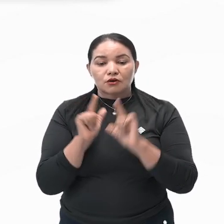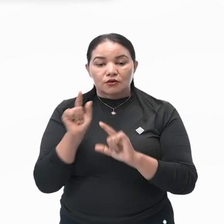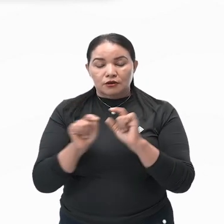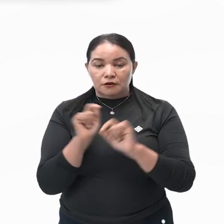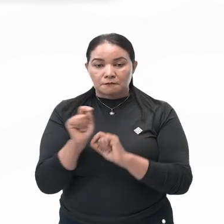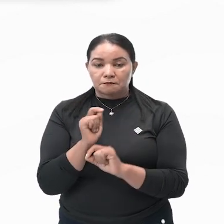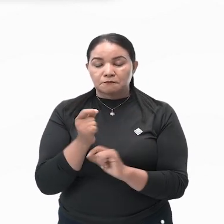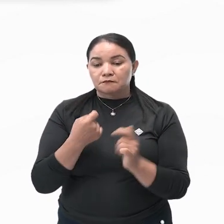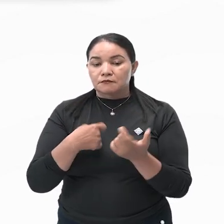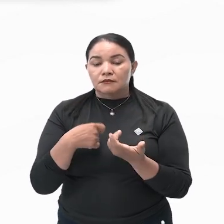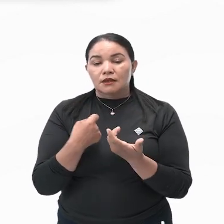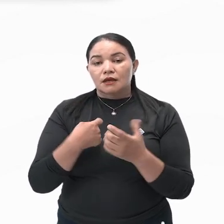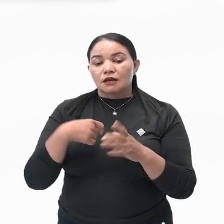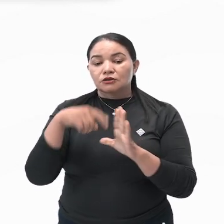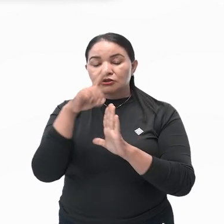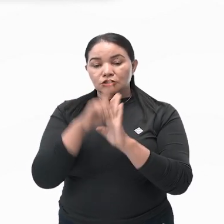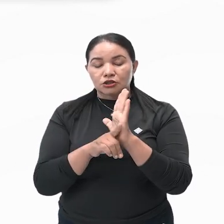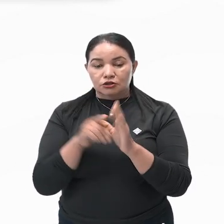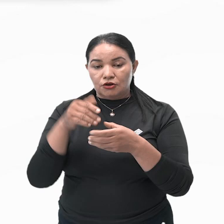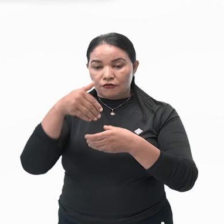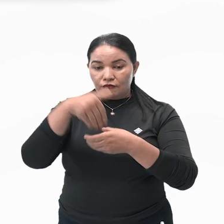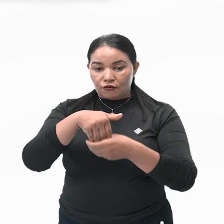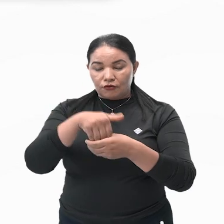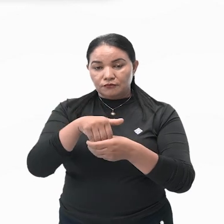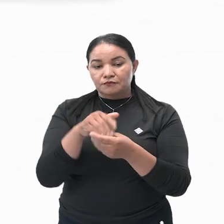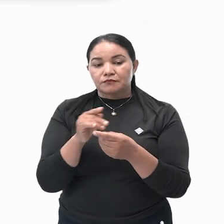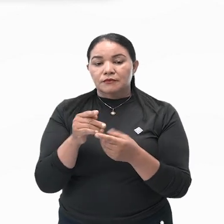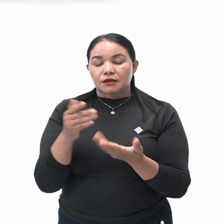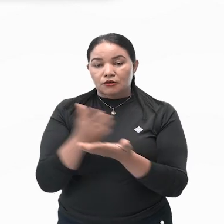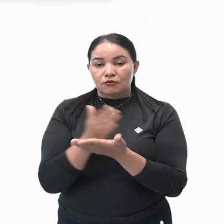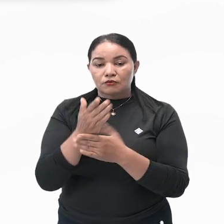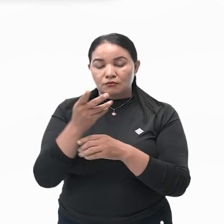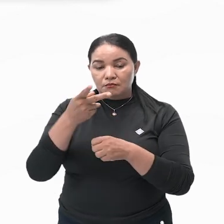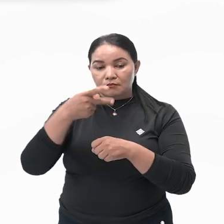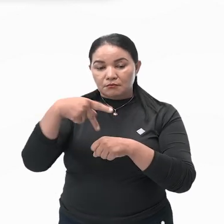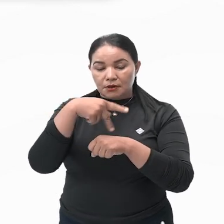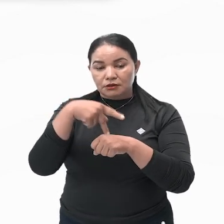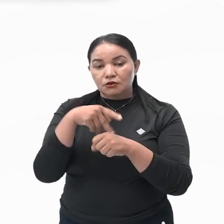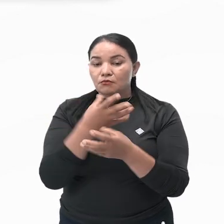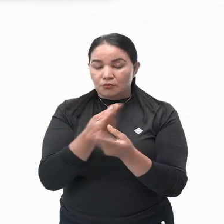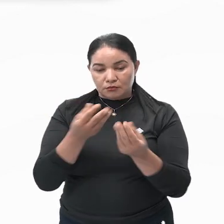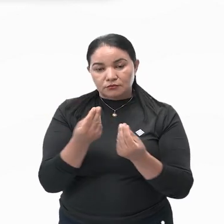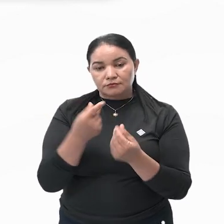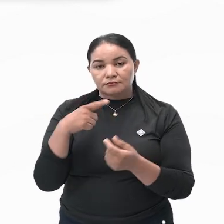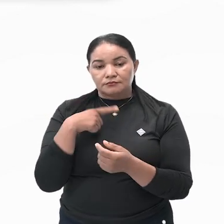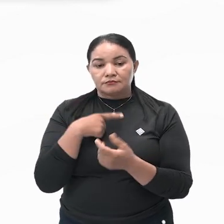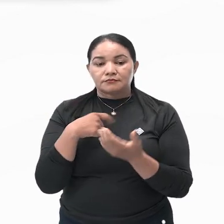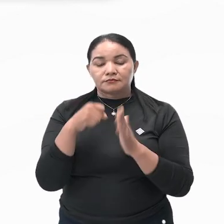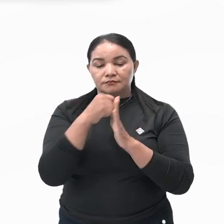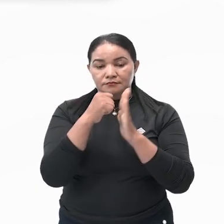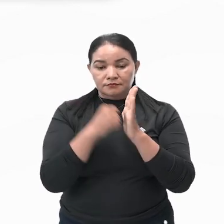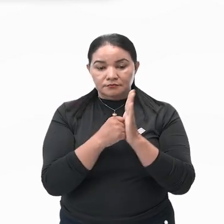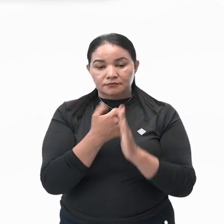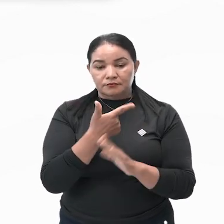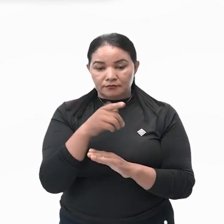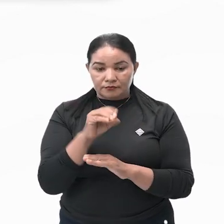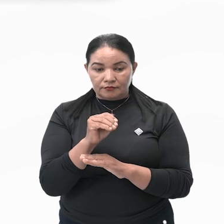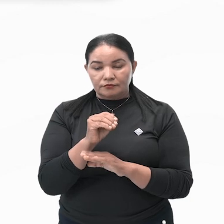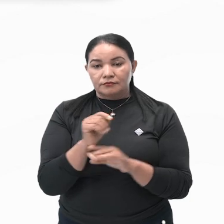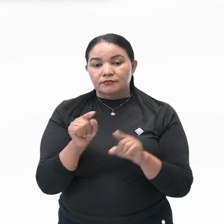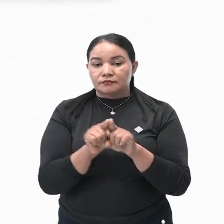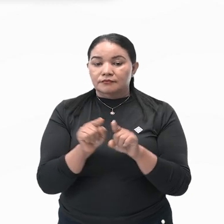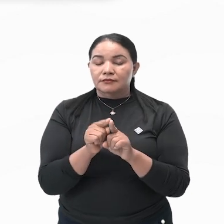ao voto, tá bom? Em muitos países, e também em muitos países, né, ao longo do século XX, tá bom? Isso é uma